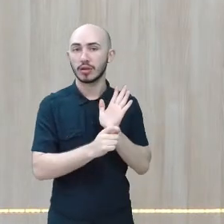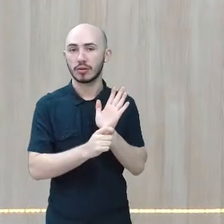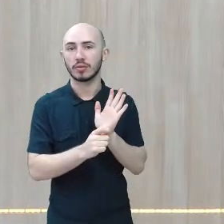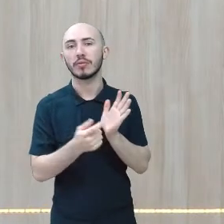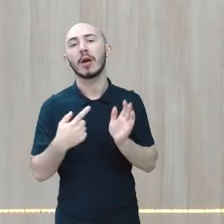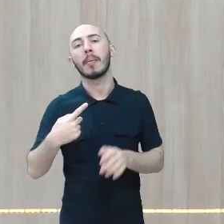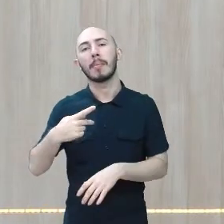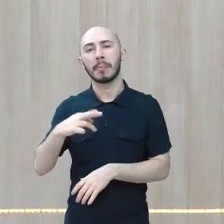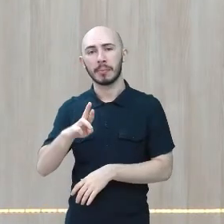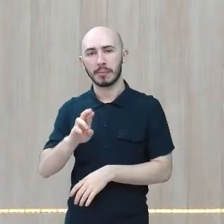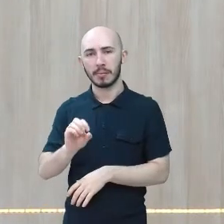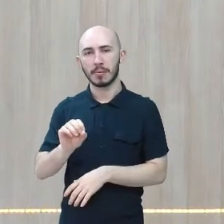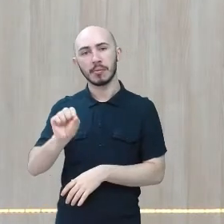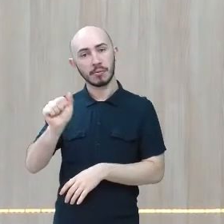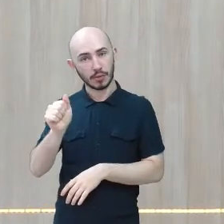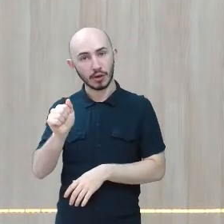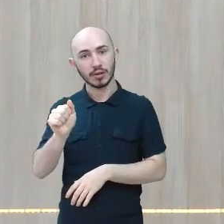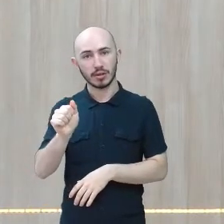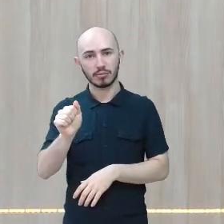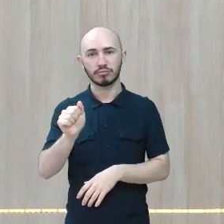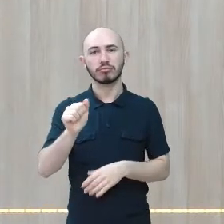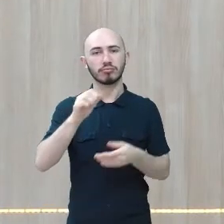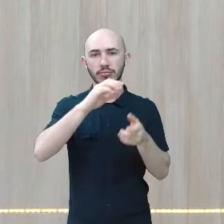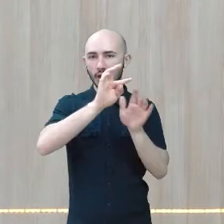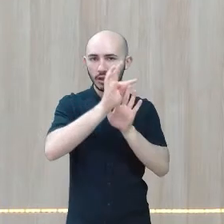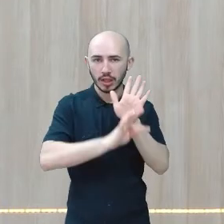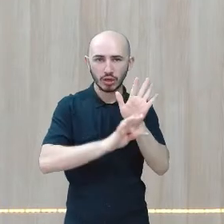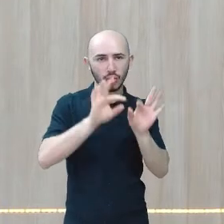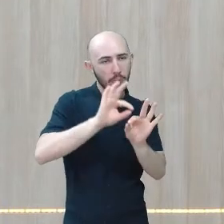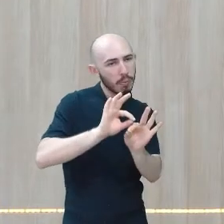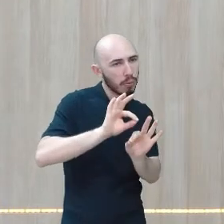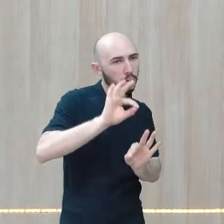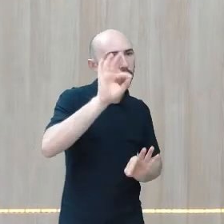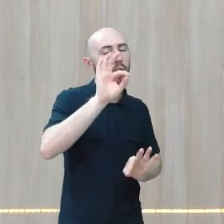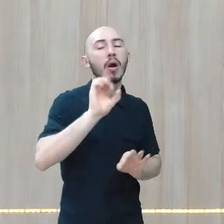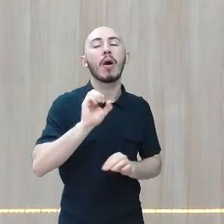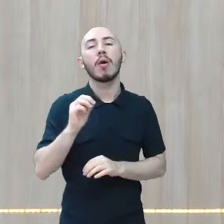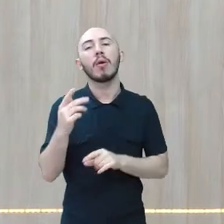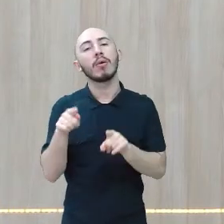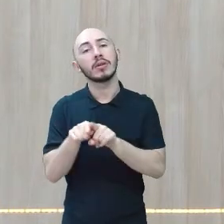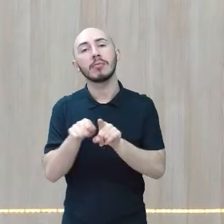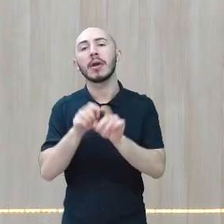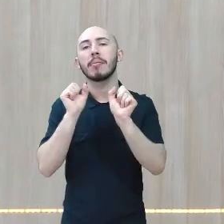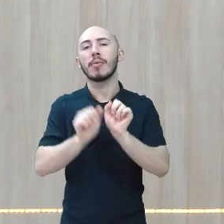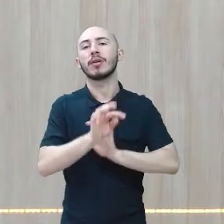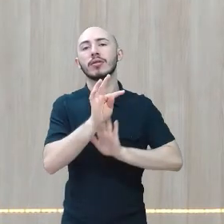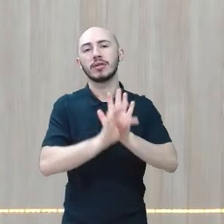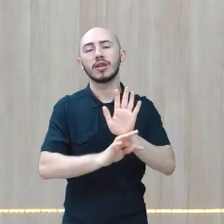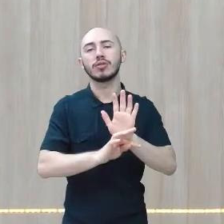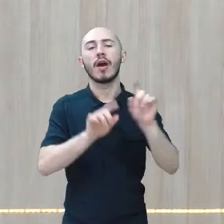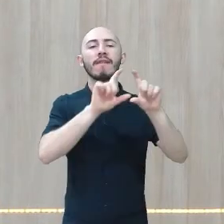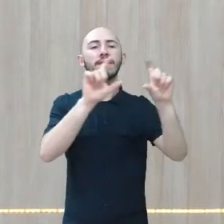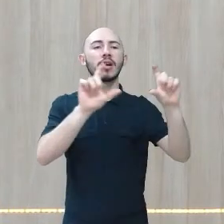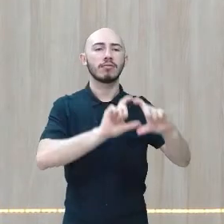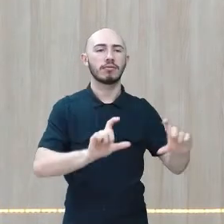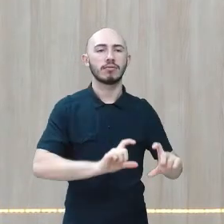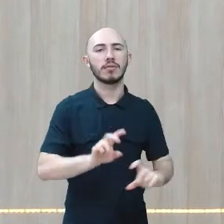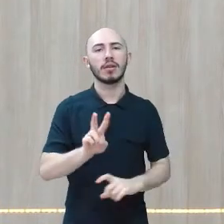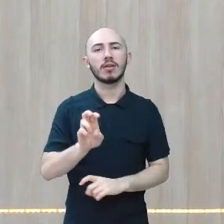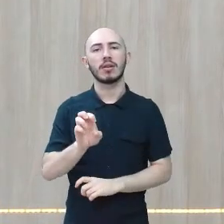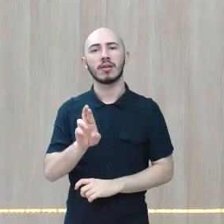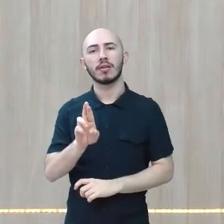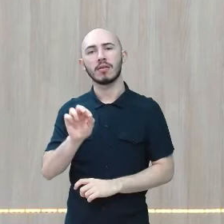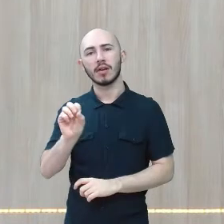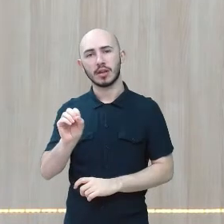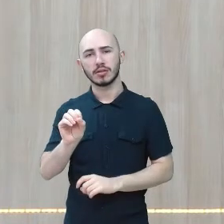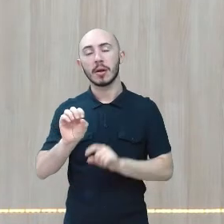em verso. Eu falei na aula anterior que nem todo texto em verso é um poema, é